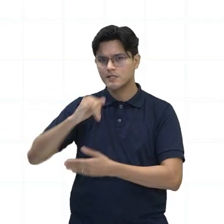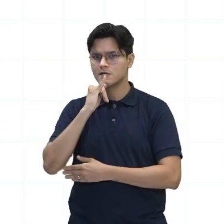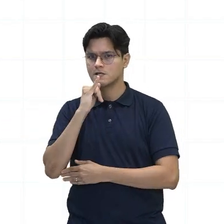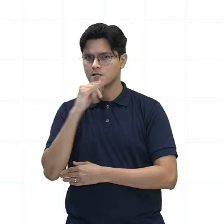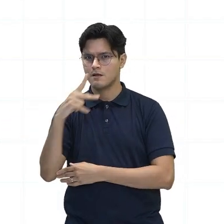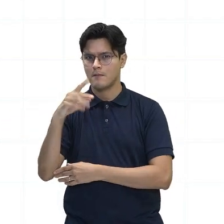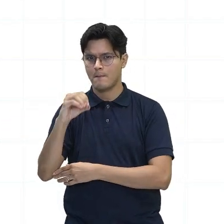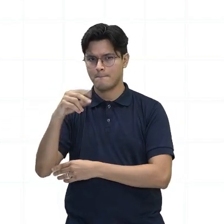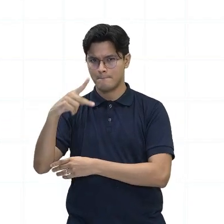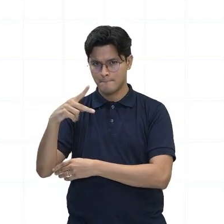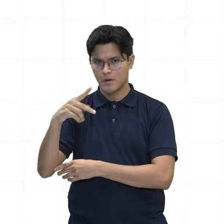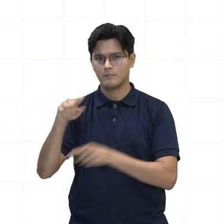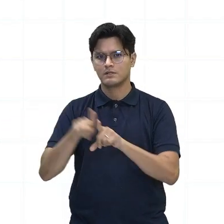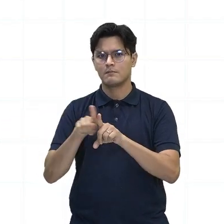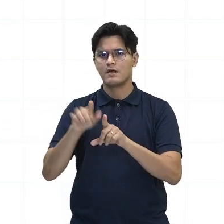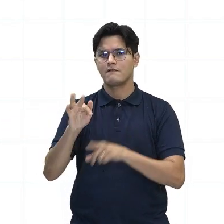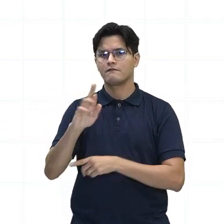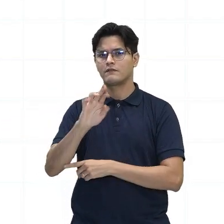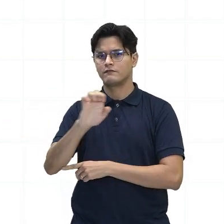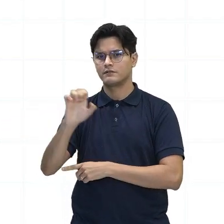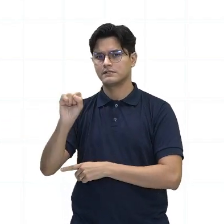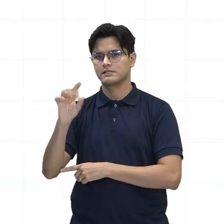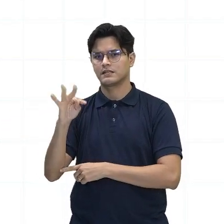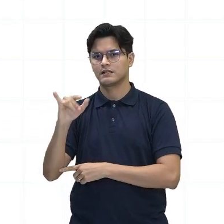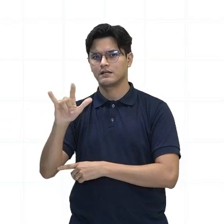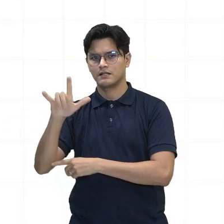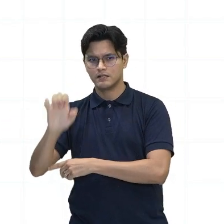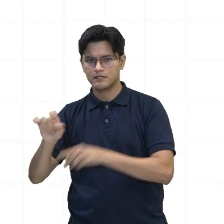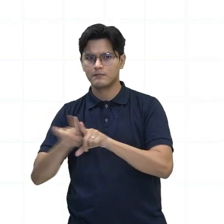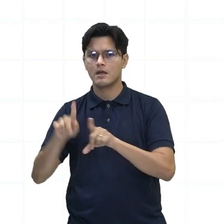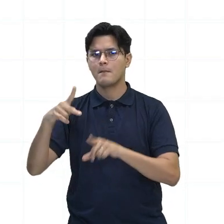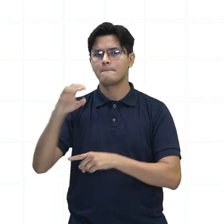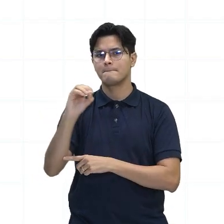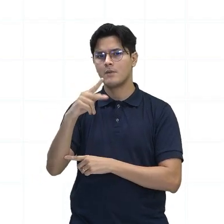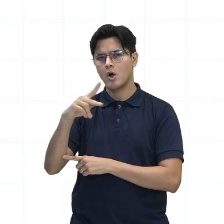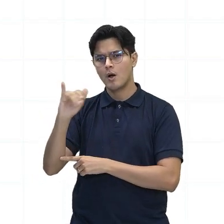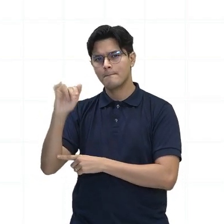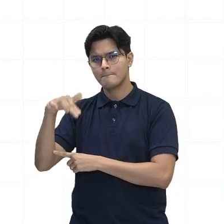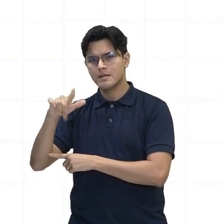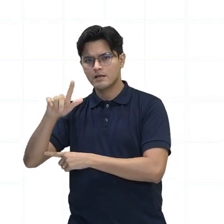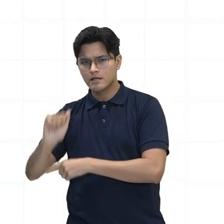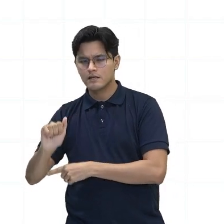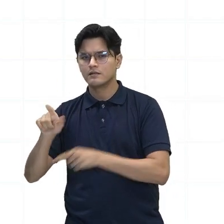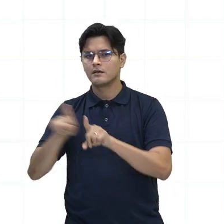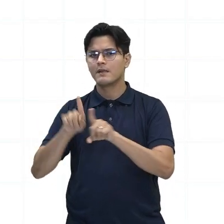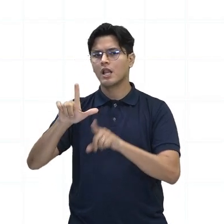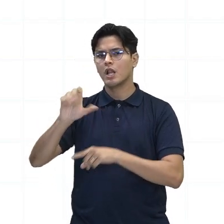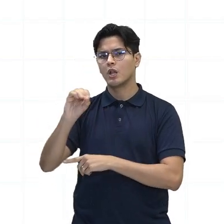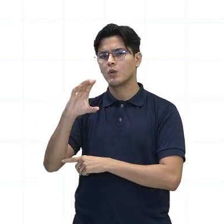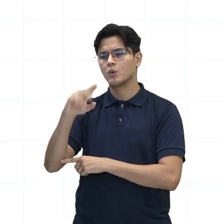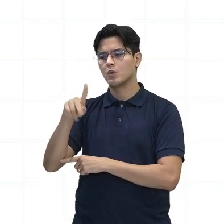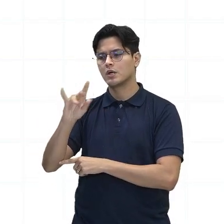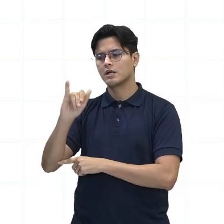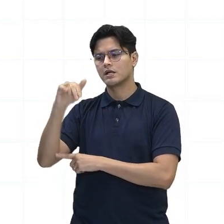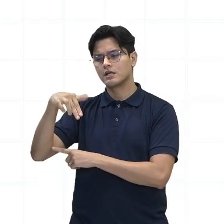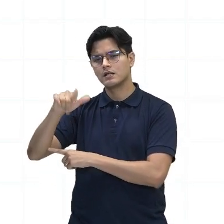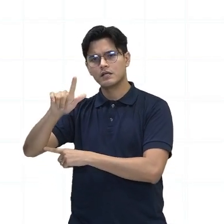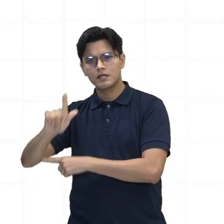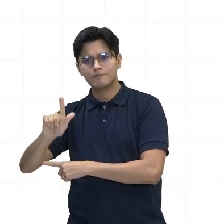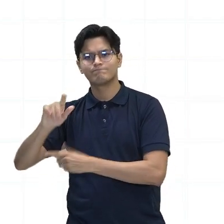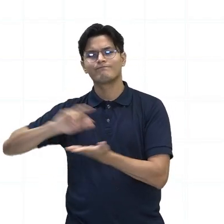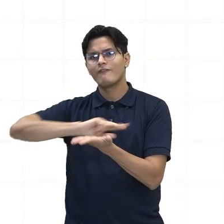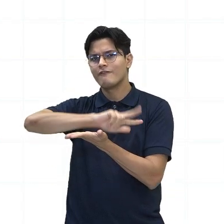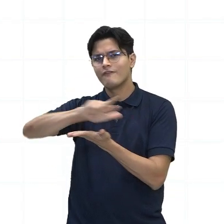looking, walking, pooking, vogue, house dance, funk, dentre outros. Então, é